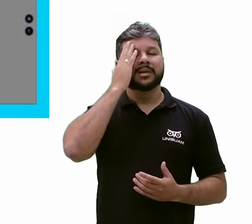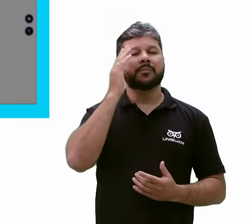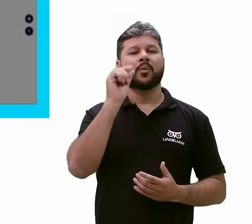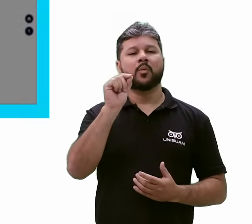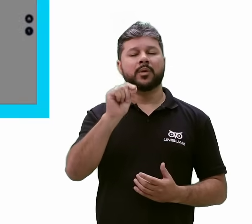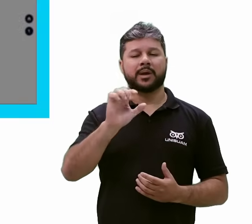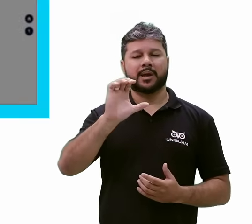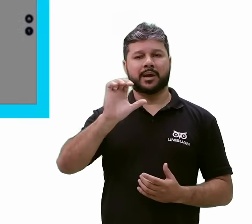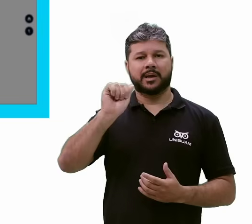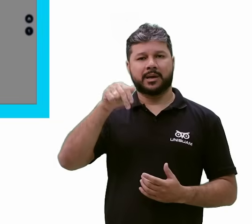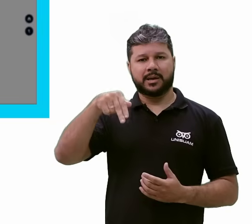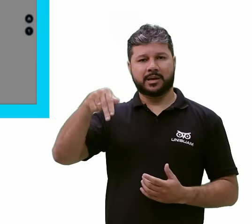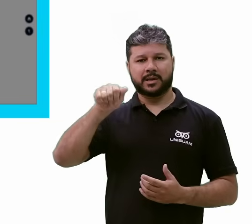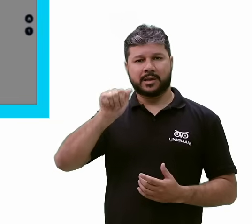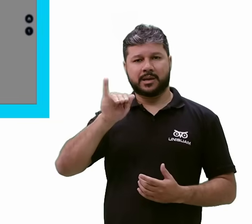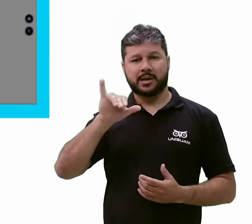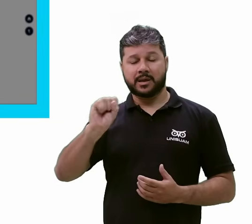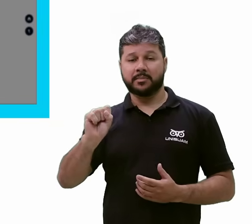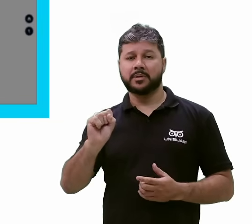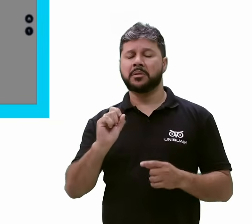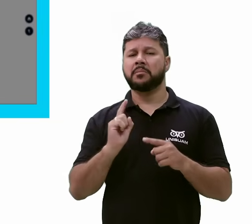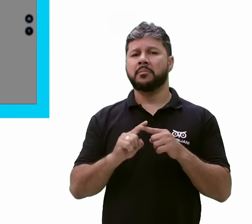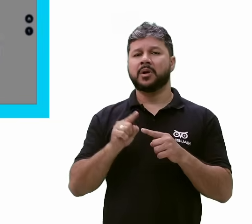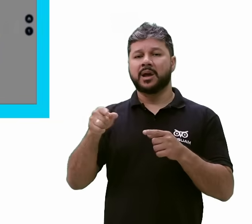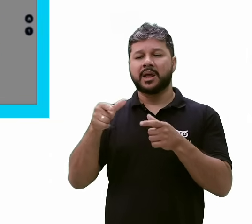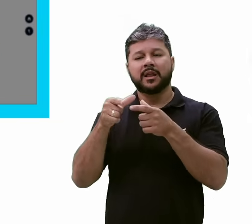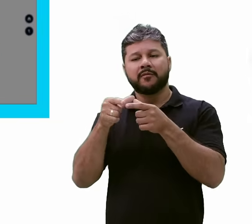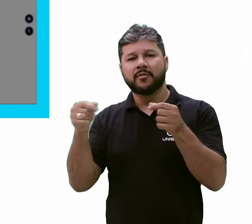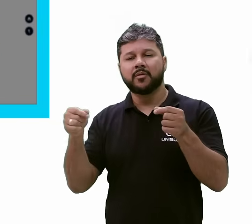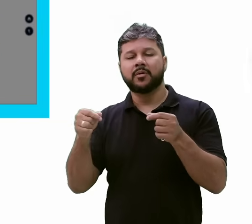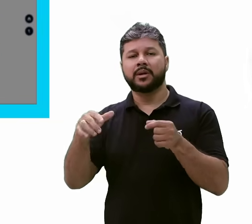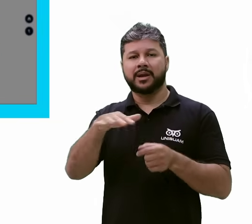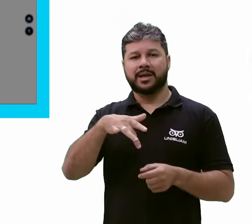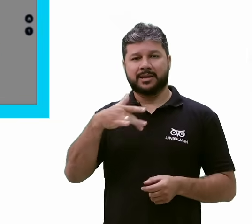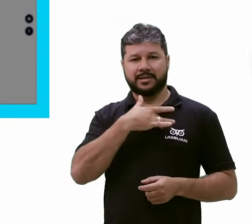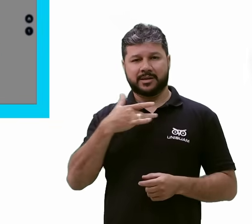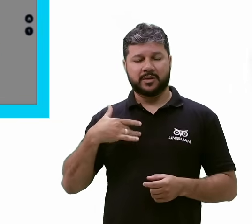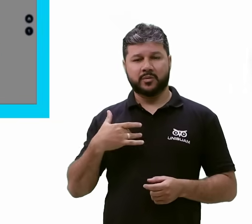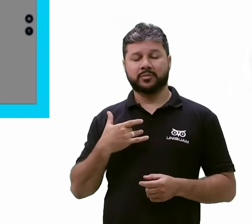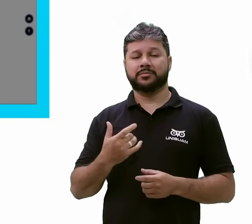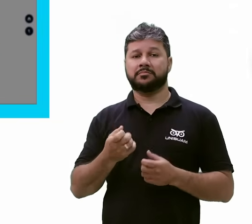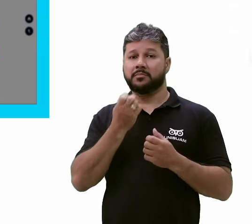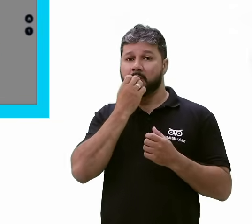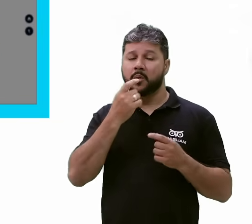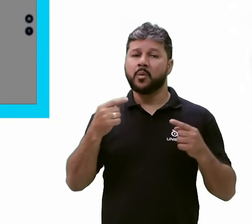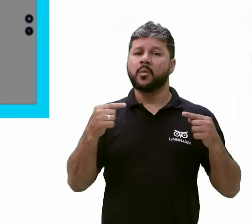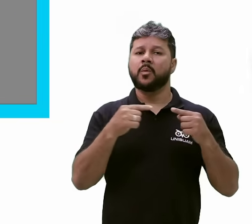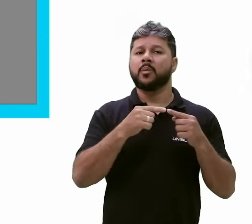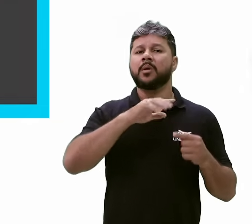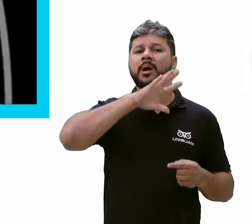cannabis, por que ela é considerada uma planta medicinal e o que os animais têm a ver com isso.